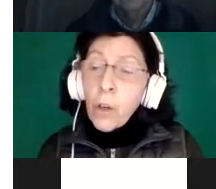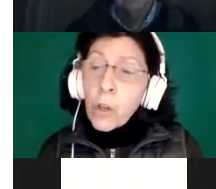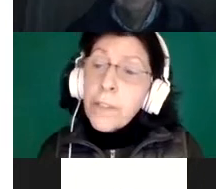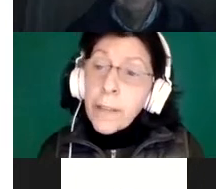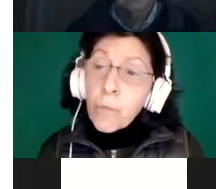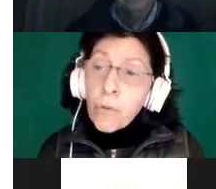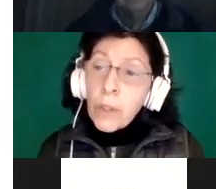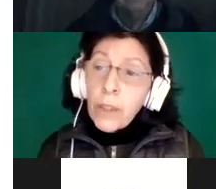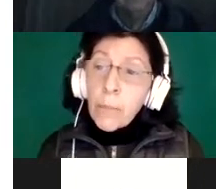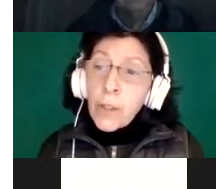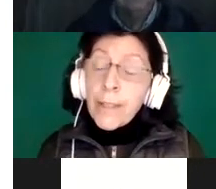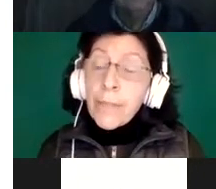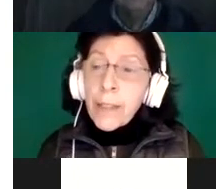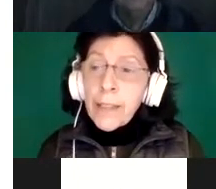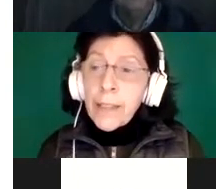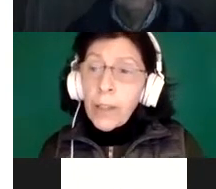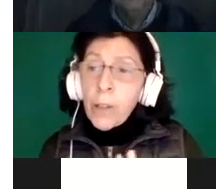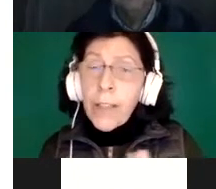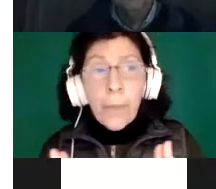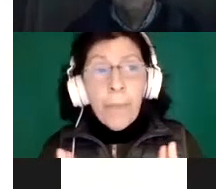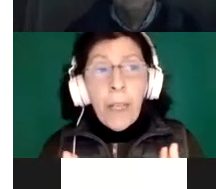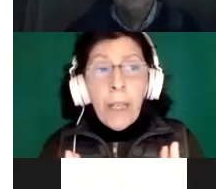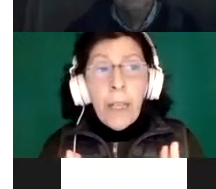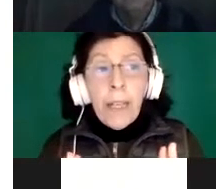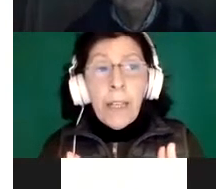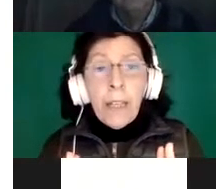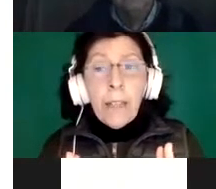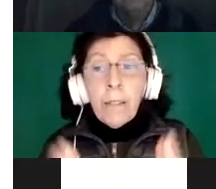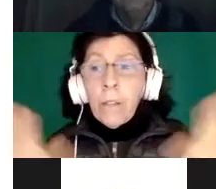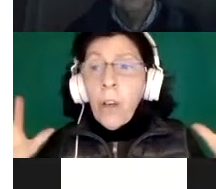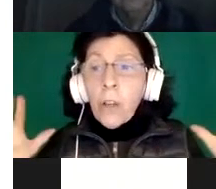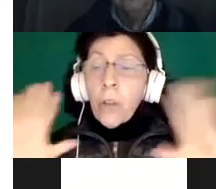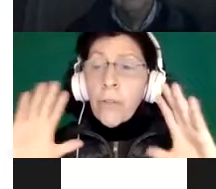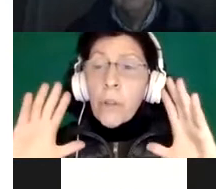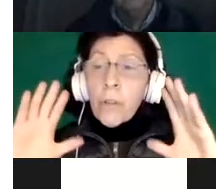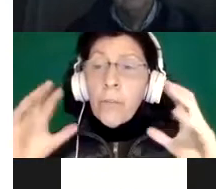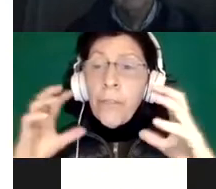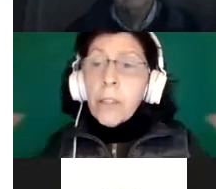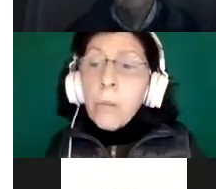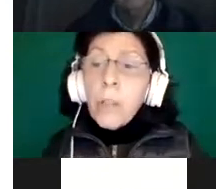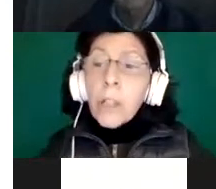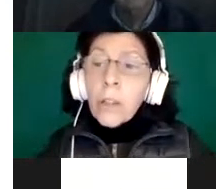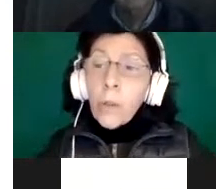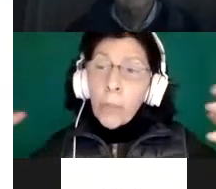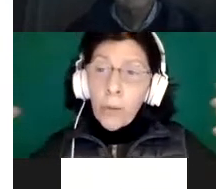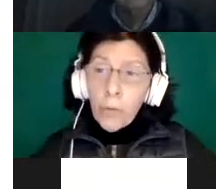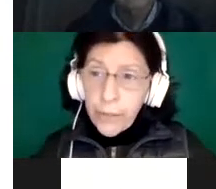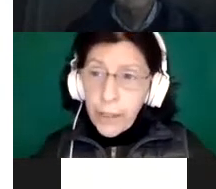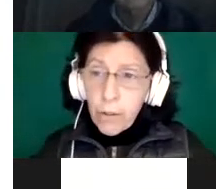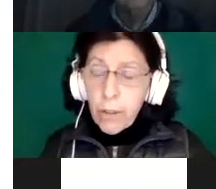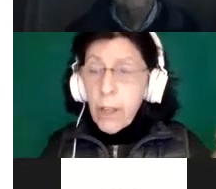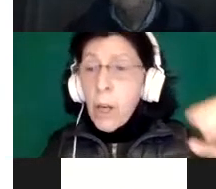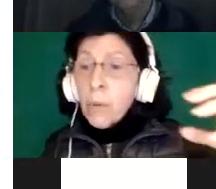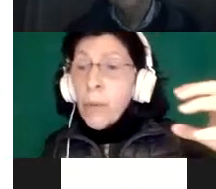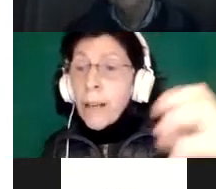que nós temos estado a fazer até agora. Ou seja, nós resolvemos vir de dois pontos